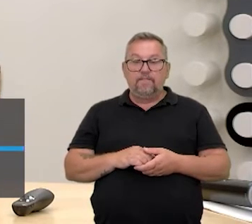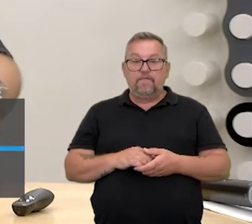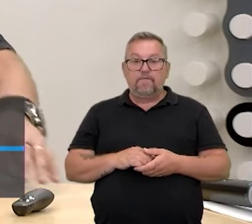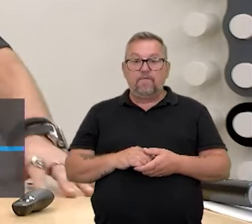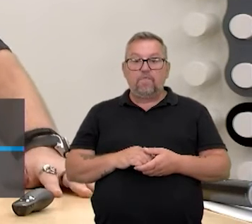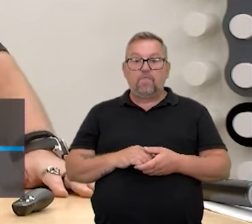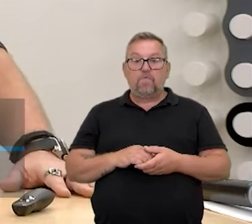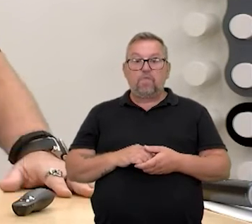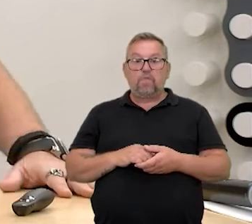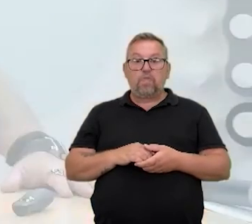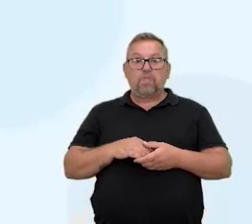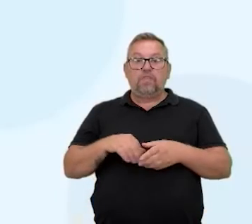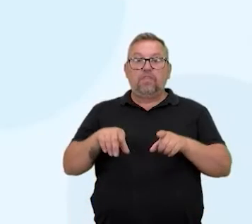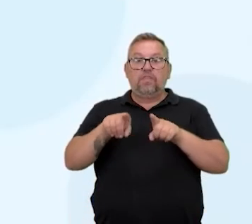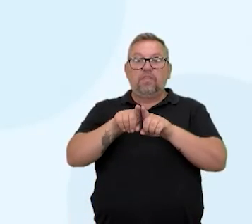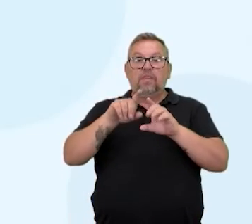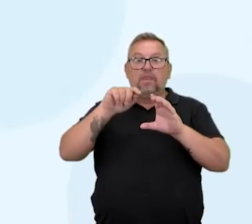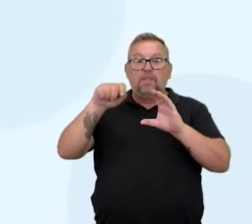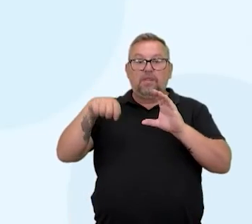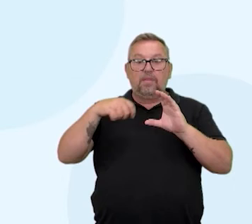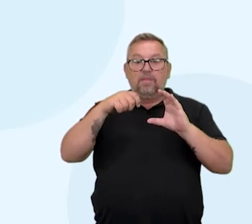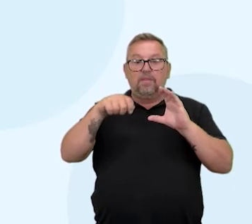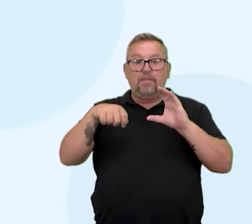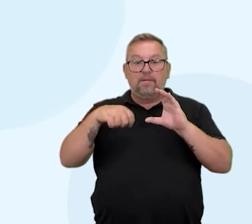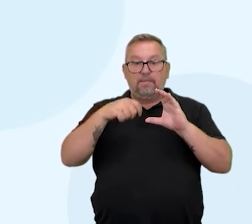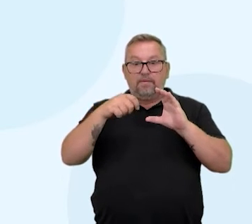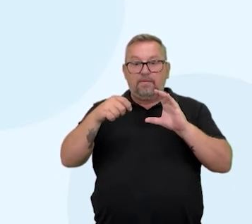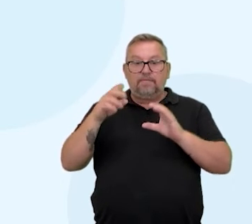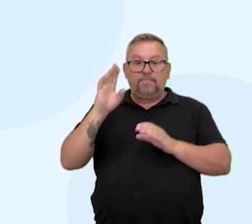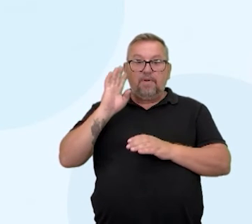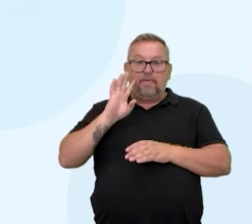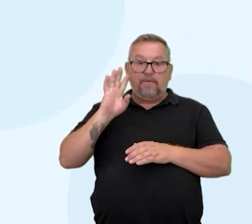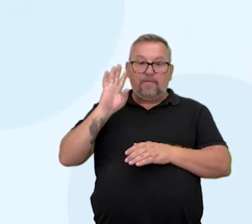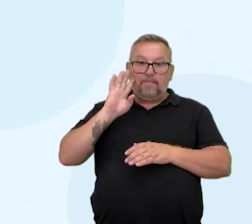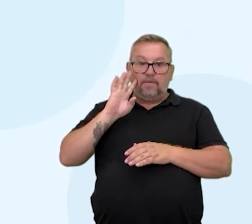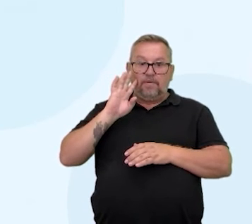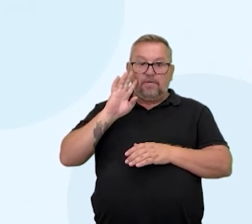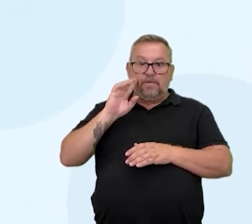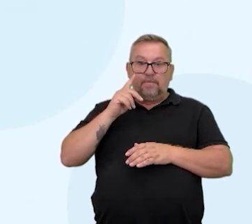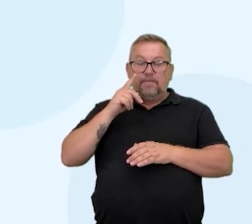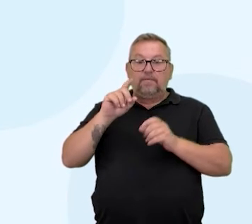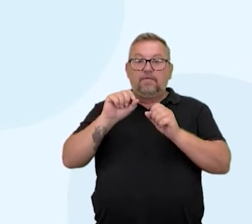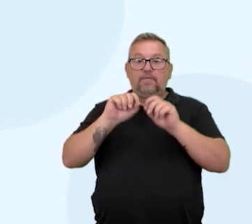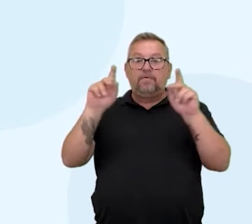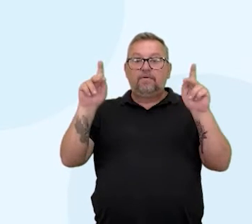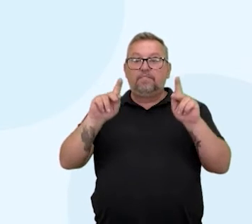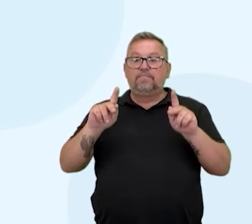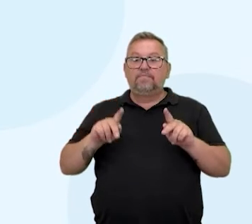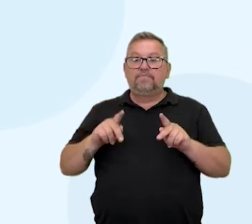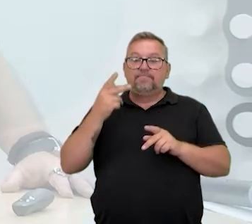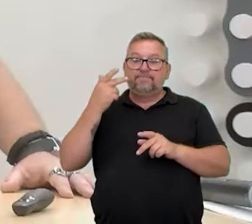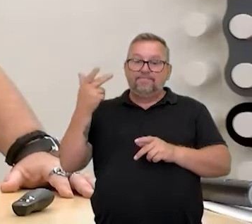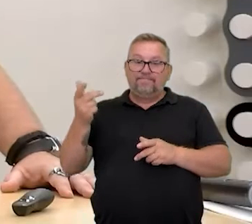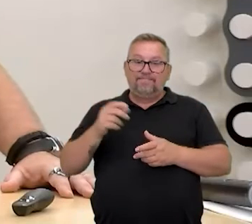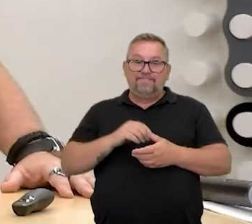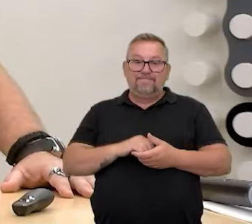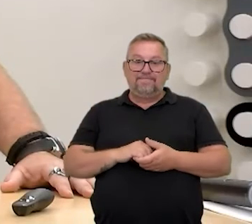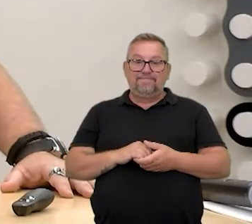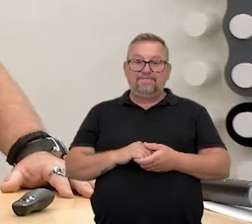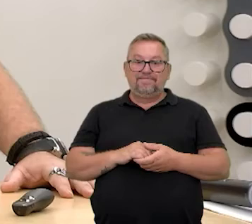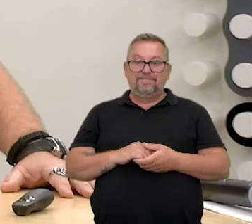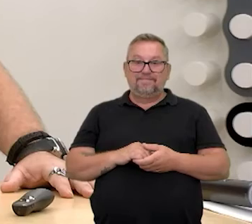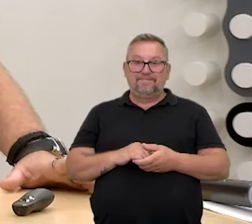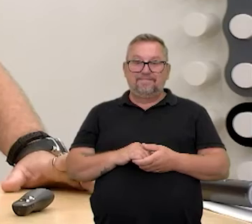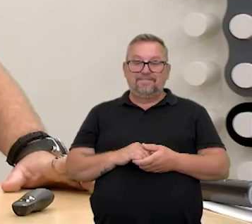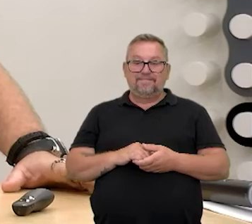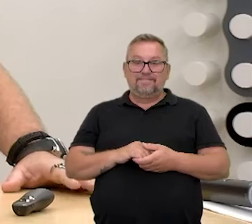aí para vocês aí um vídeo, né, que é um vídeo muito legal aí, que fala sobre fazer as pazes com a natureza,